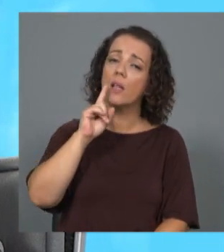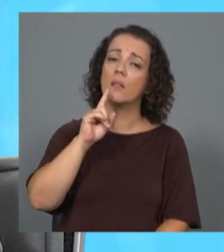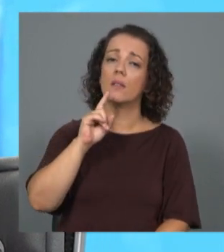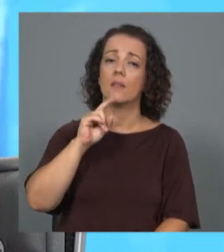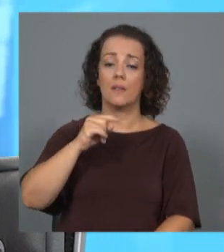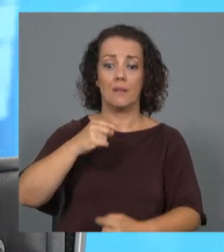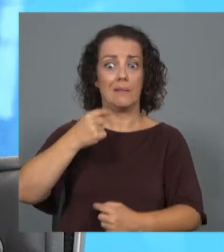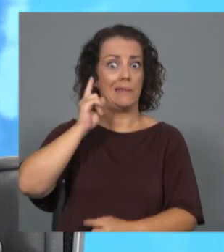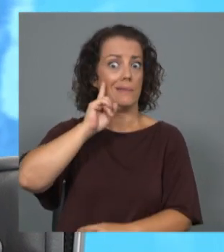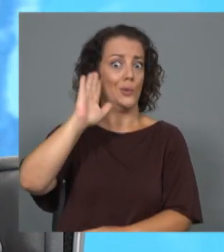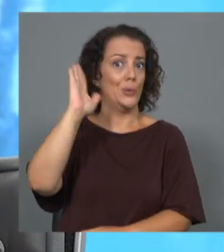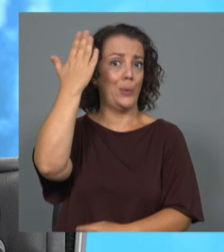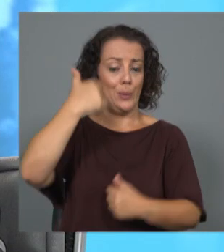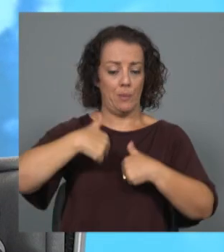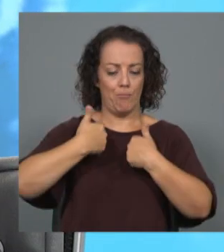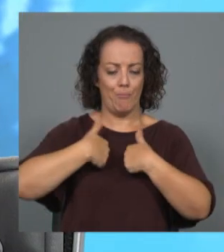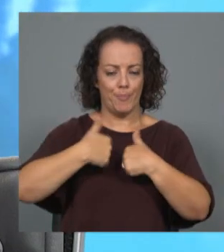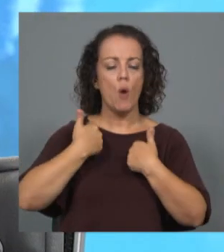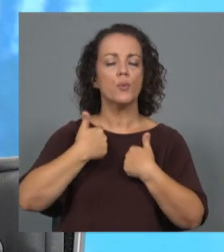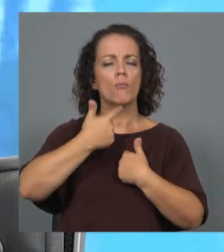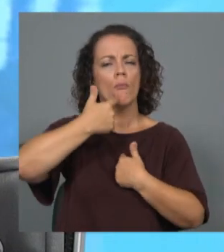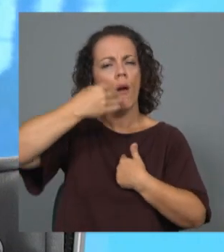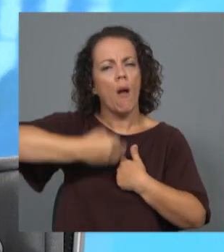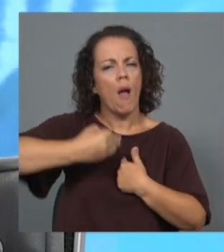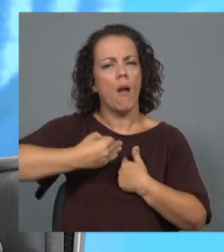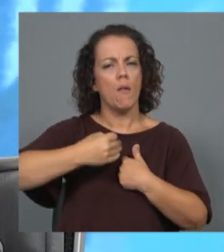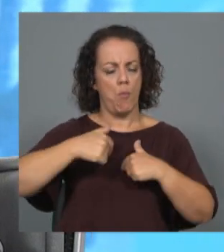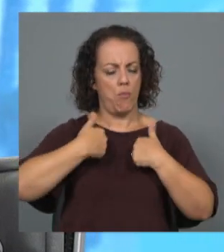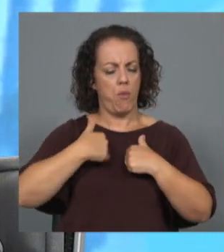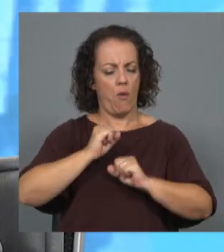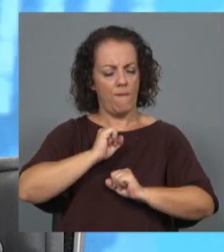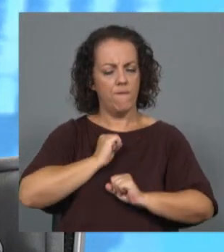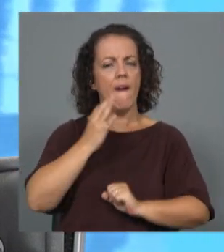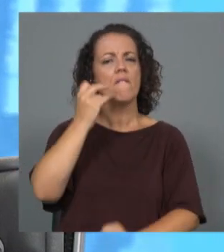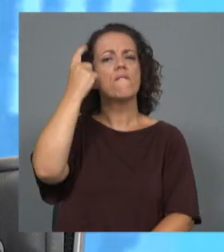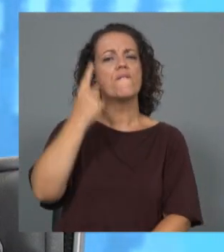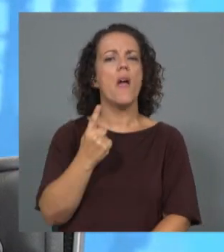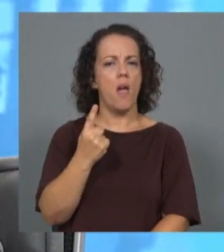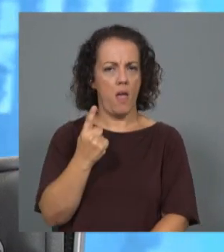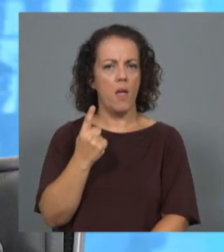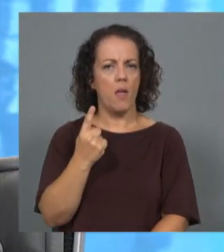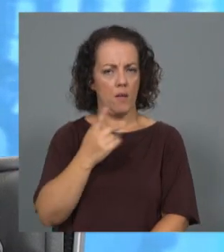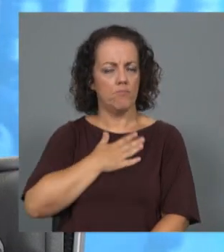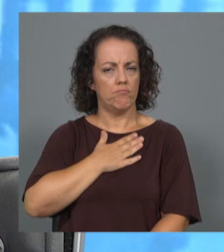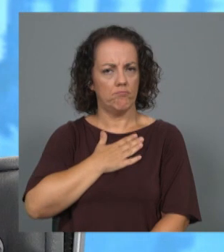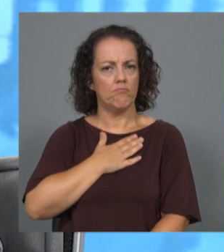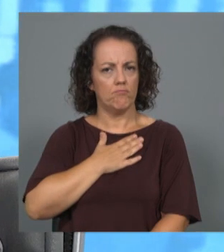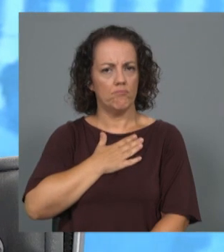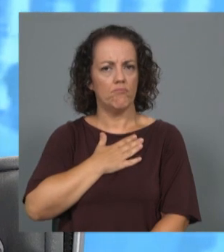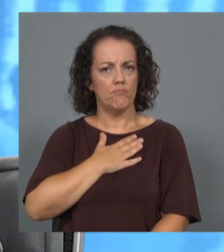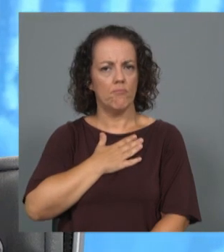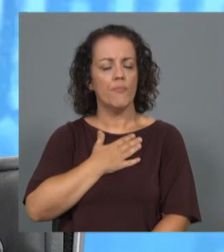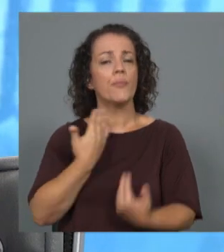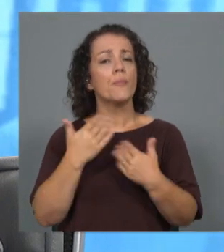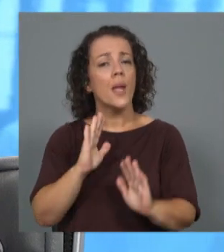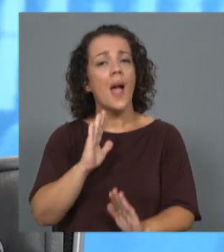é fundamental para o diálogo, é fundamental que estejamos convictos da nossa fé, mas temos que